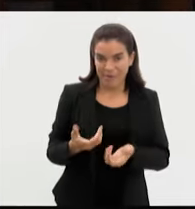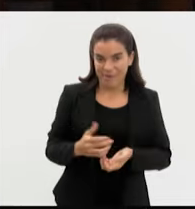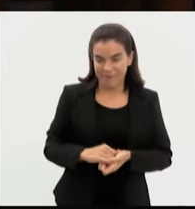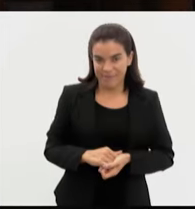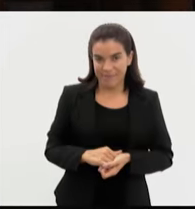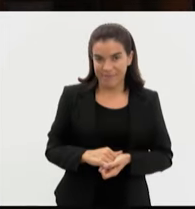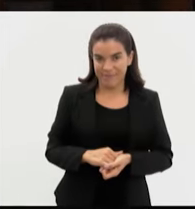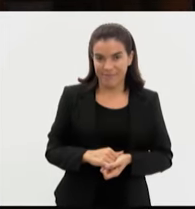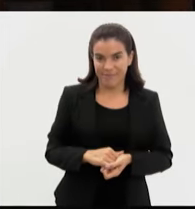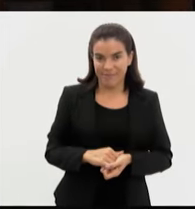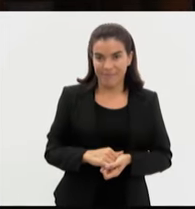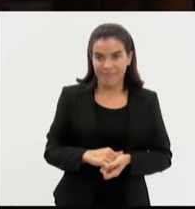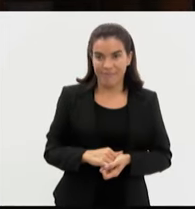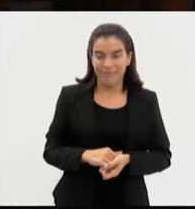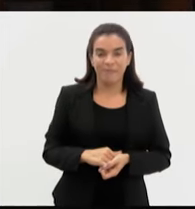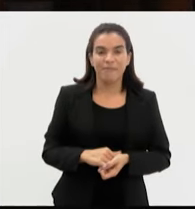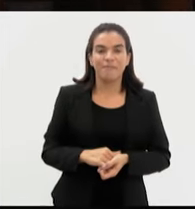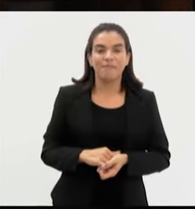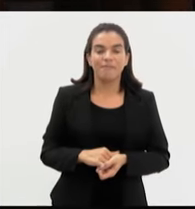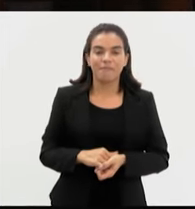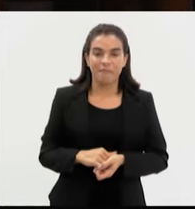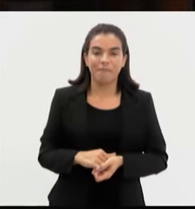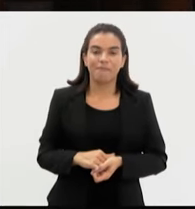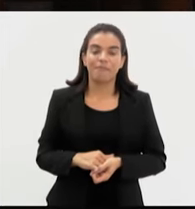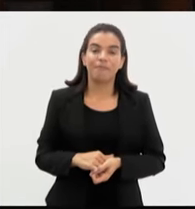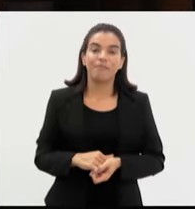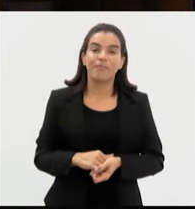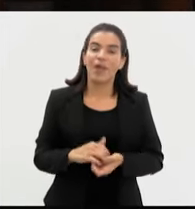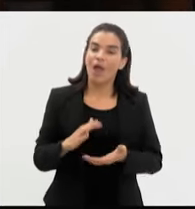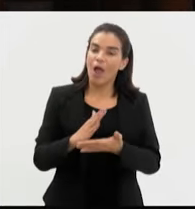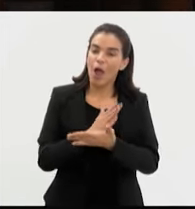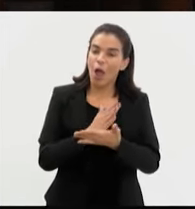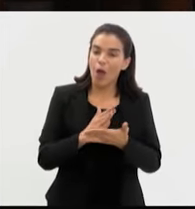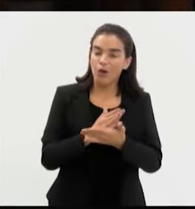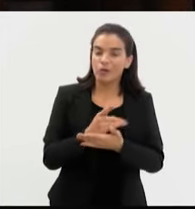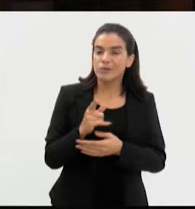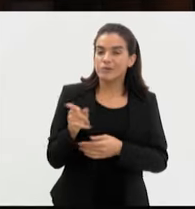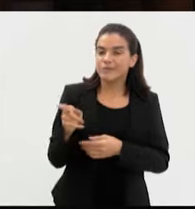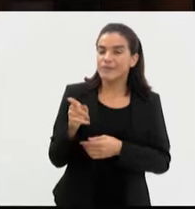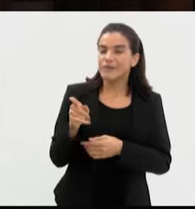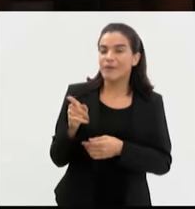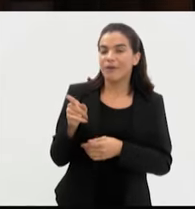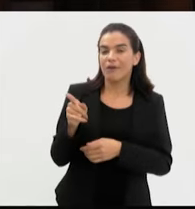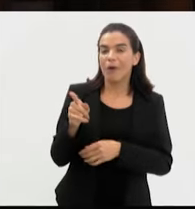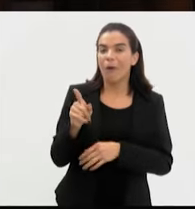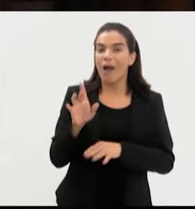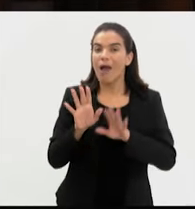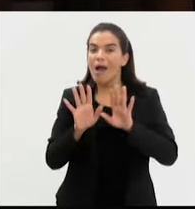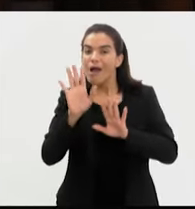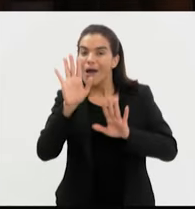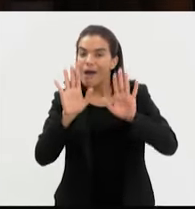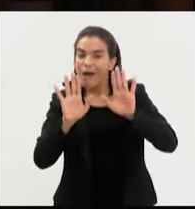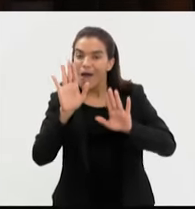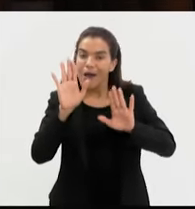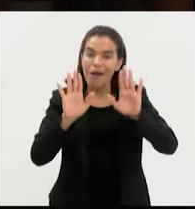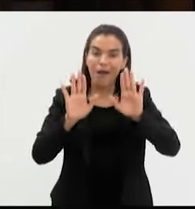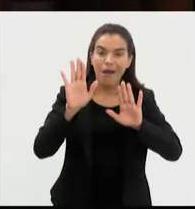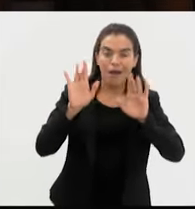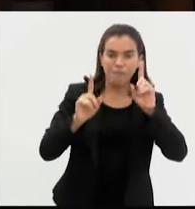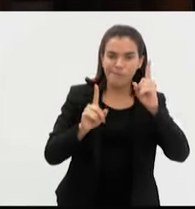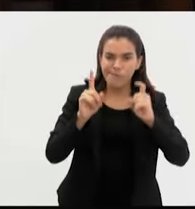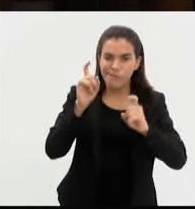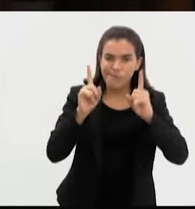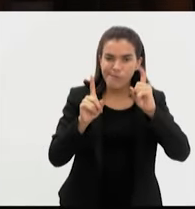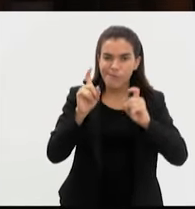claro aí que que acontece muitos ficam fazendo mímica no plenário muit fic fazendo mímica